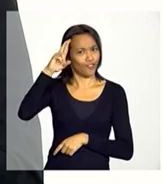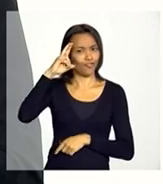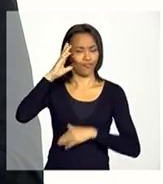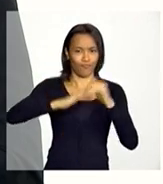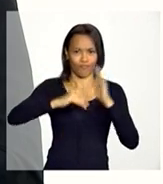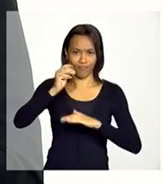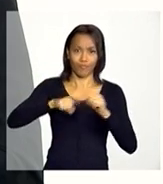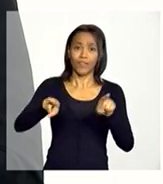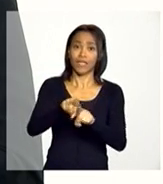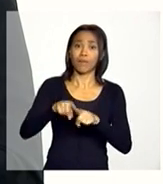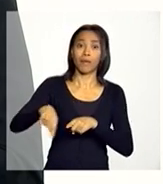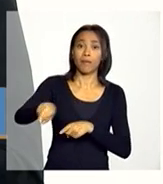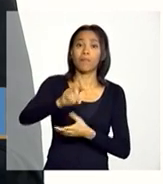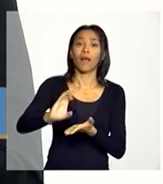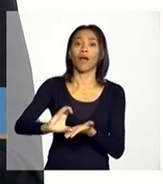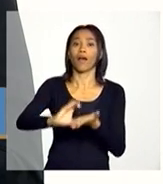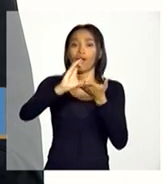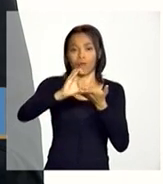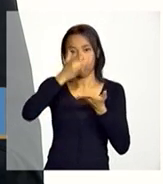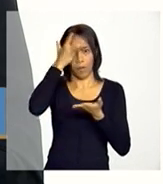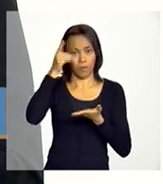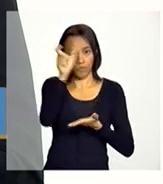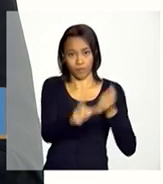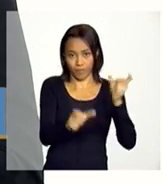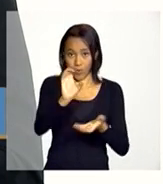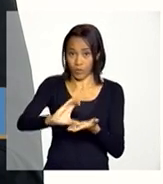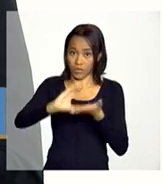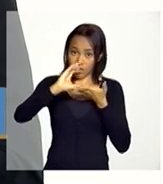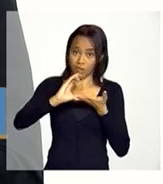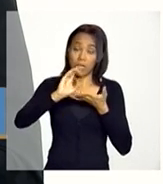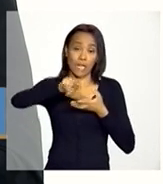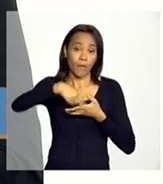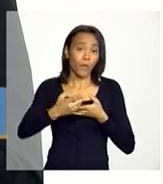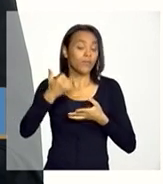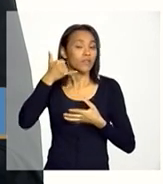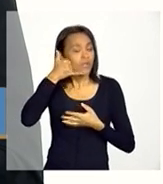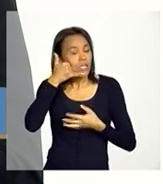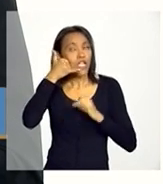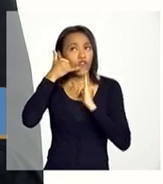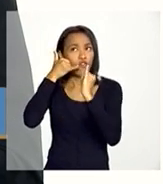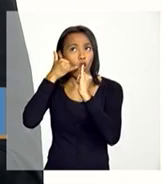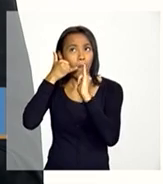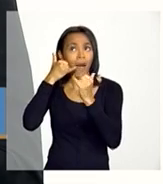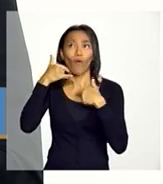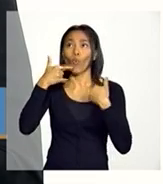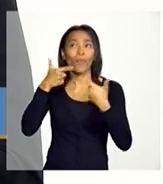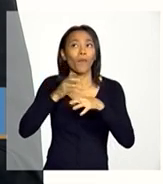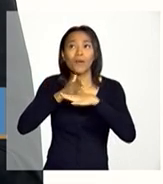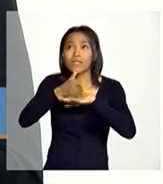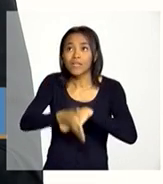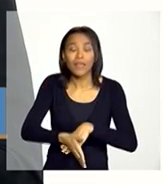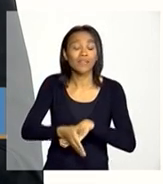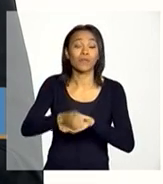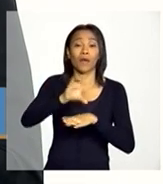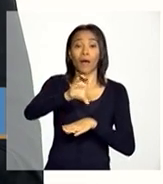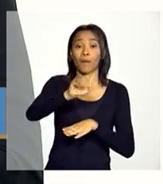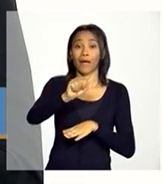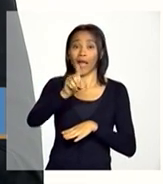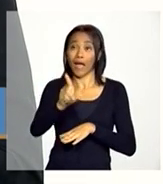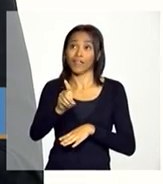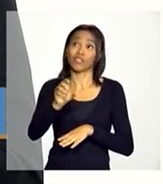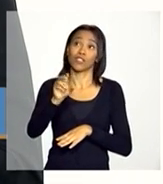conselheiros eh eh ao ser atendido informar que não tem acesso ao C suas e que precisa de um